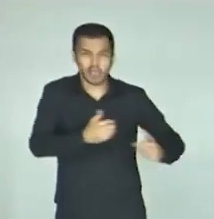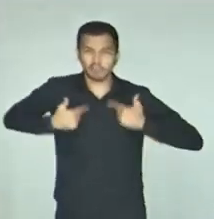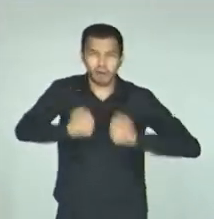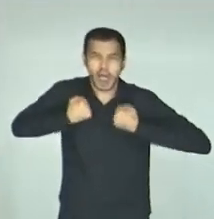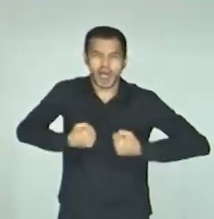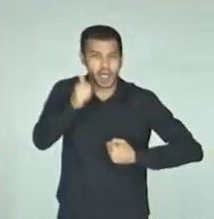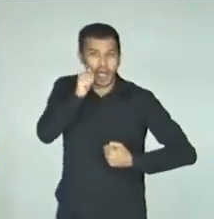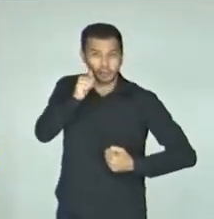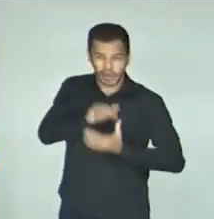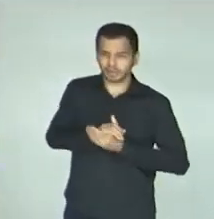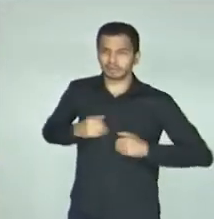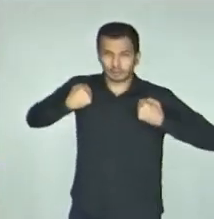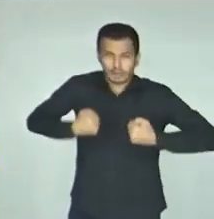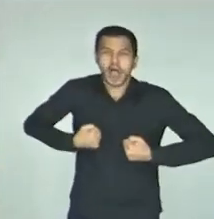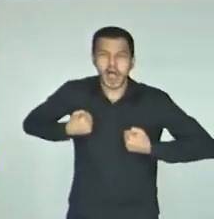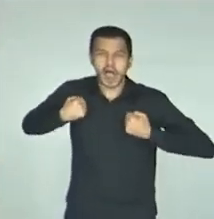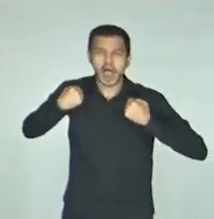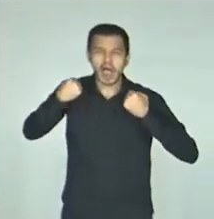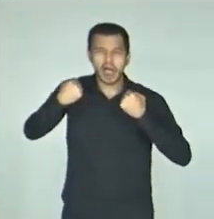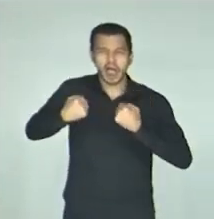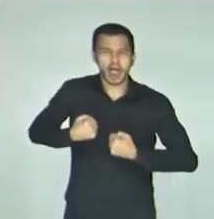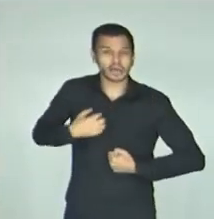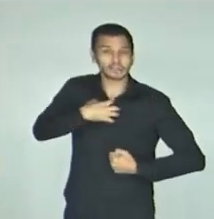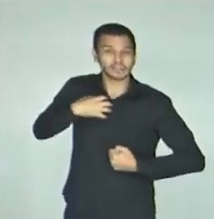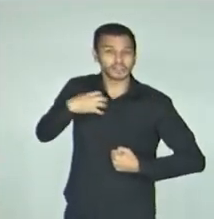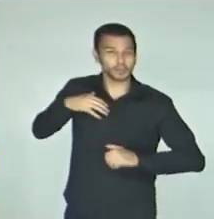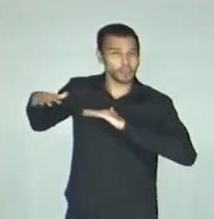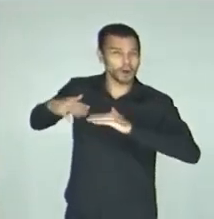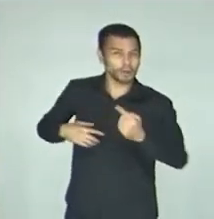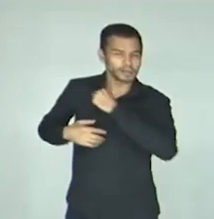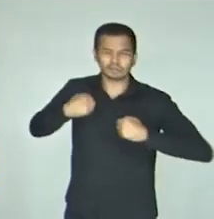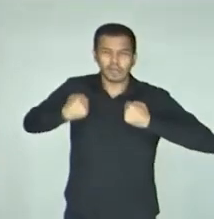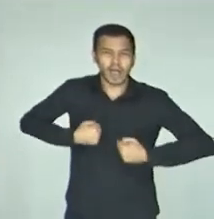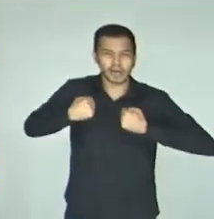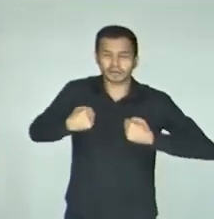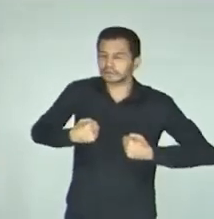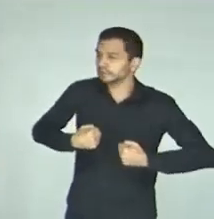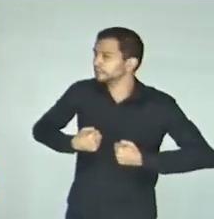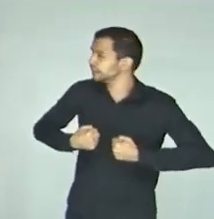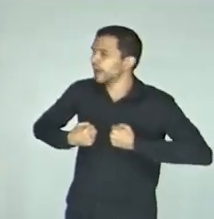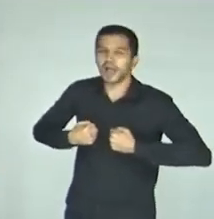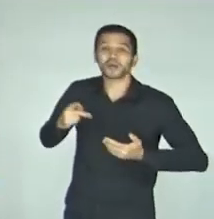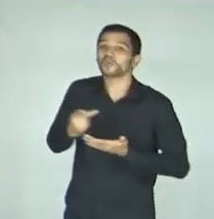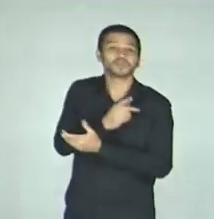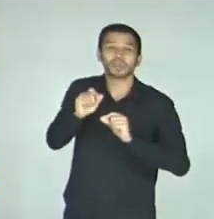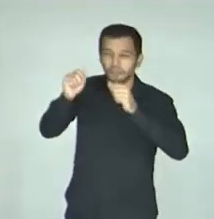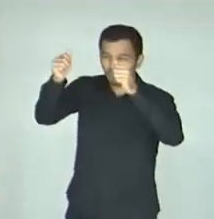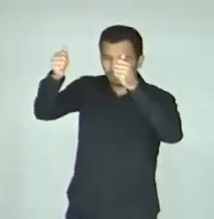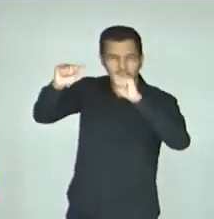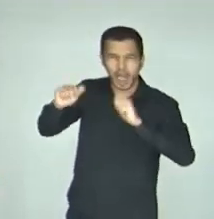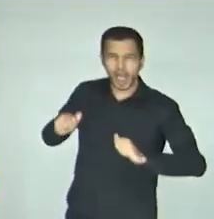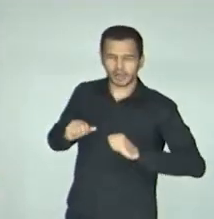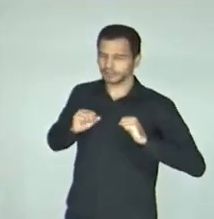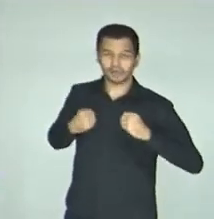que tava acontecendo alguma coisa atrás ela ó olhou para trás virou uma coluna de sal sabe por quê e você sabe